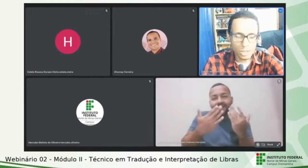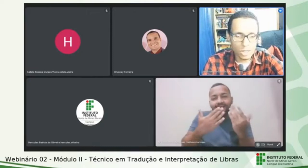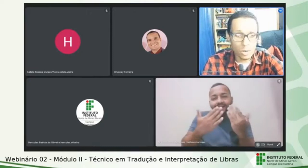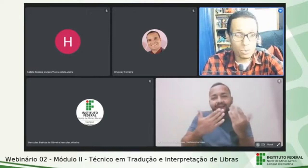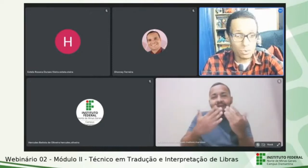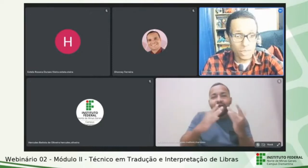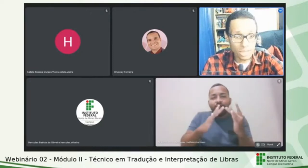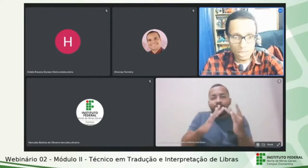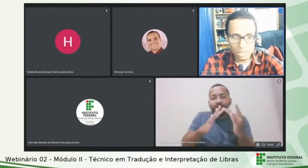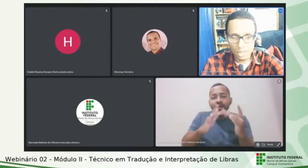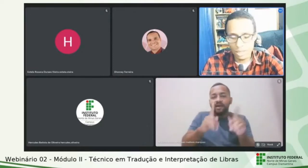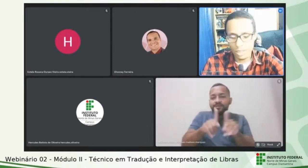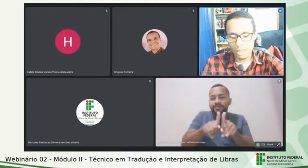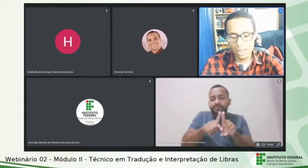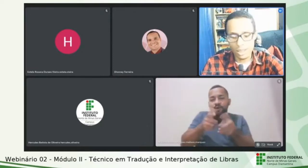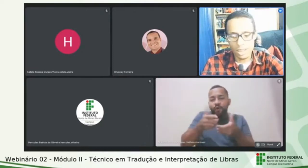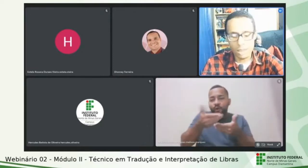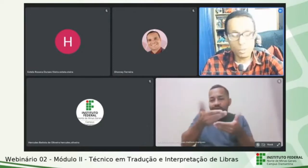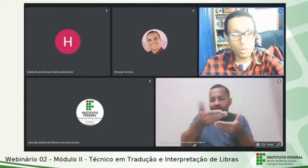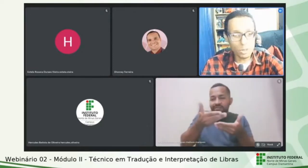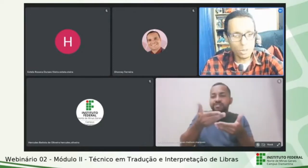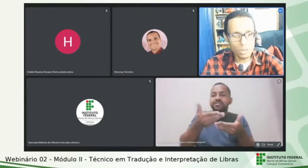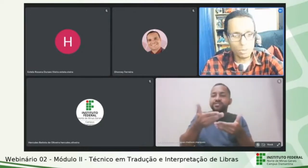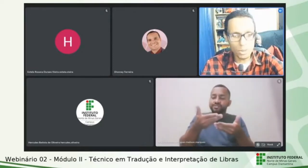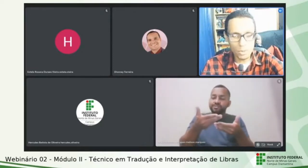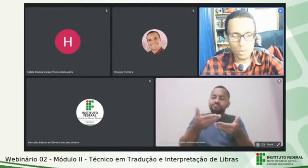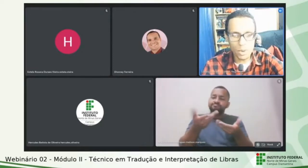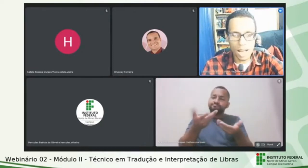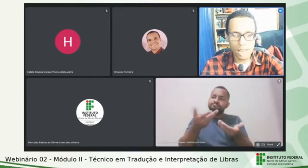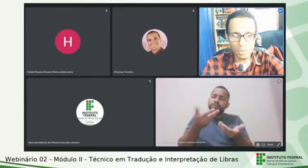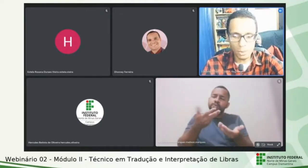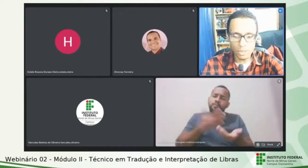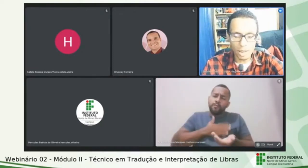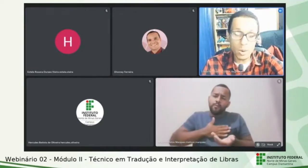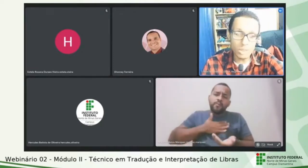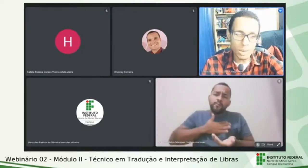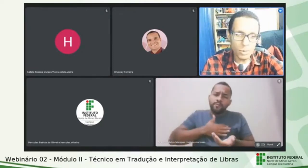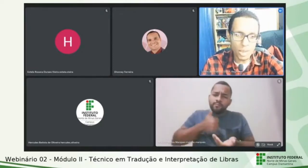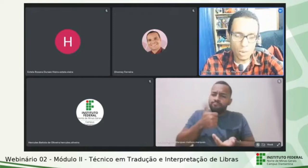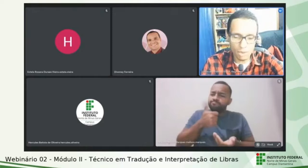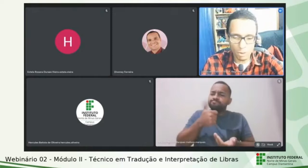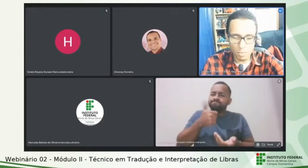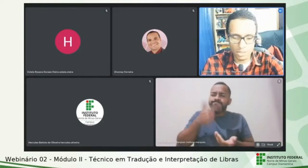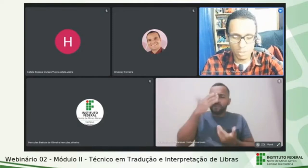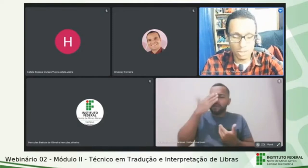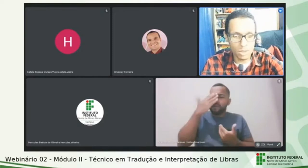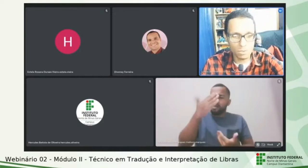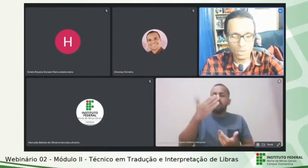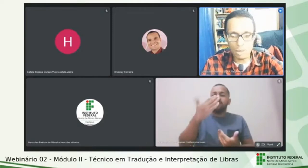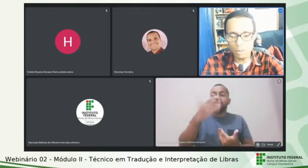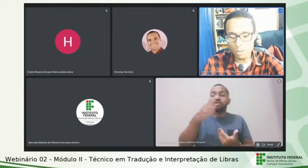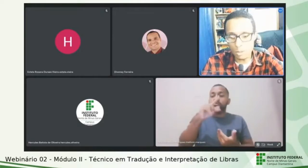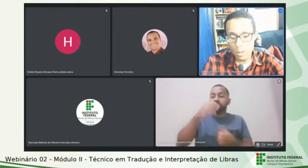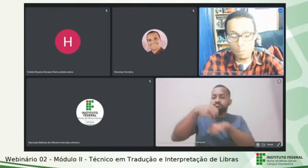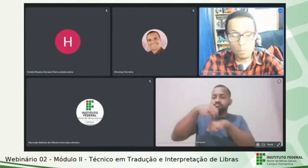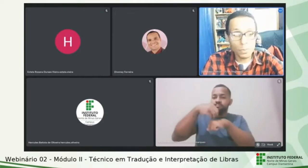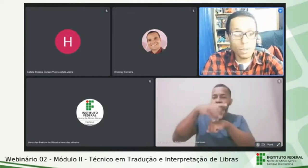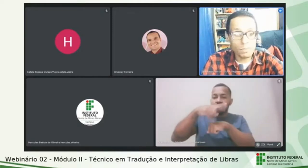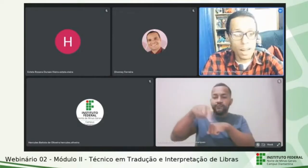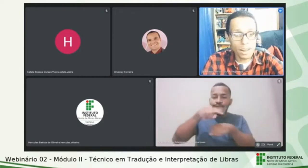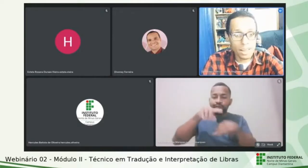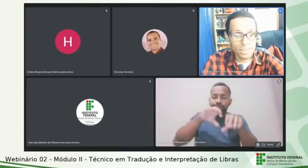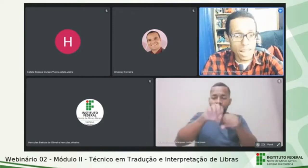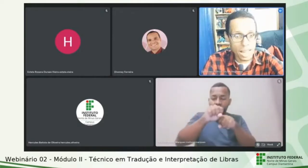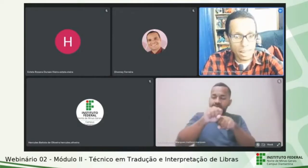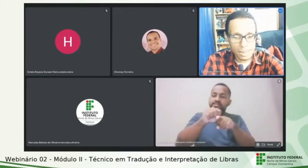de convite. É muito gostoso, fico muito honrado em poder contribuir com a formação de novos alunos